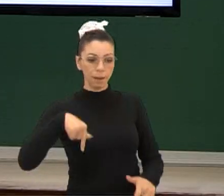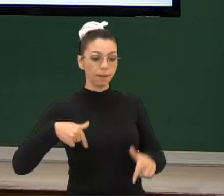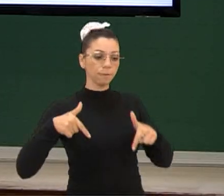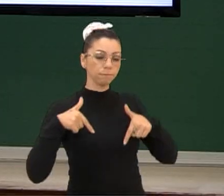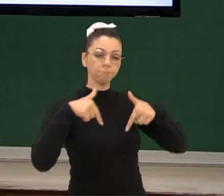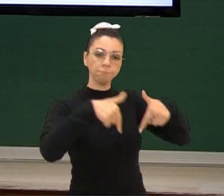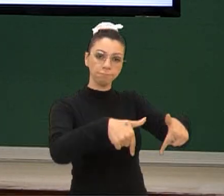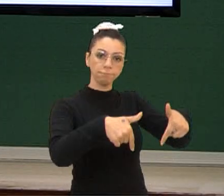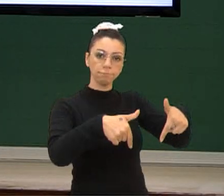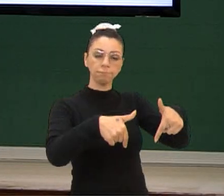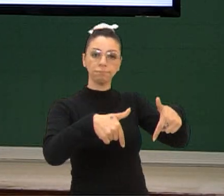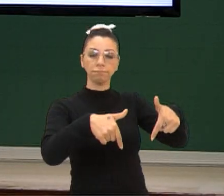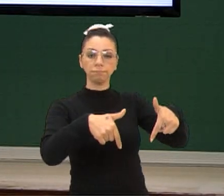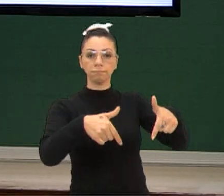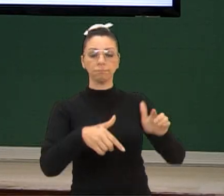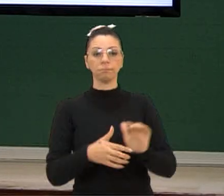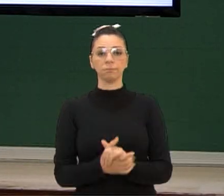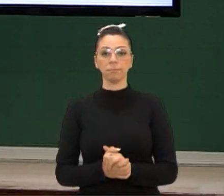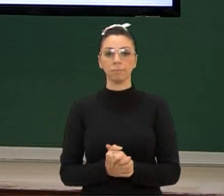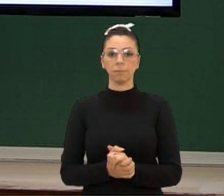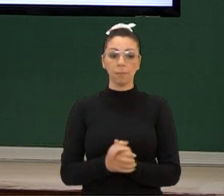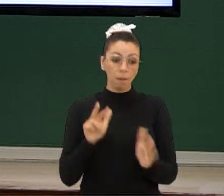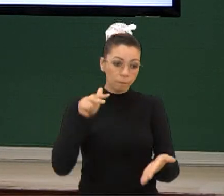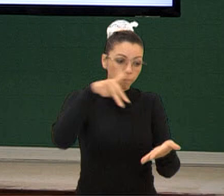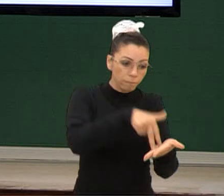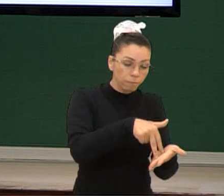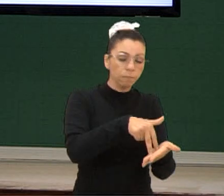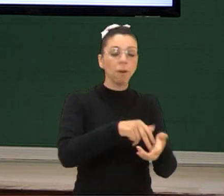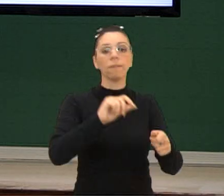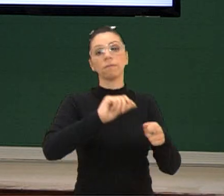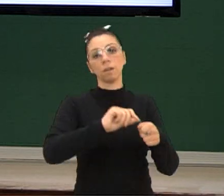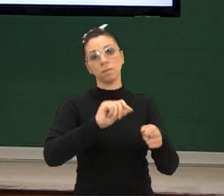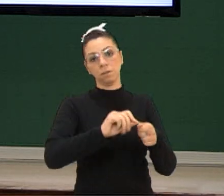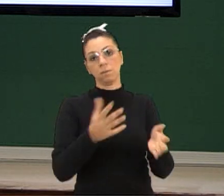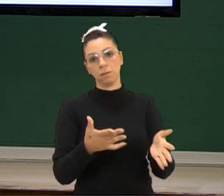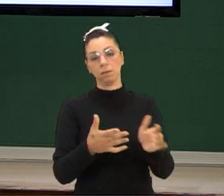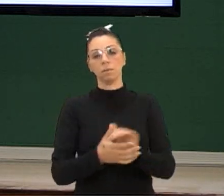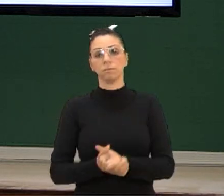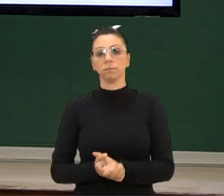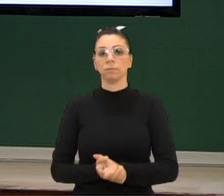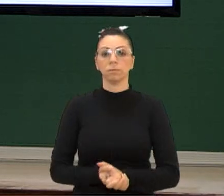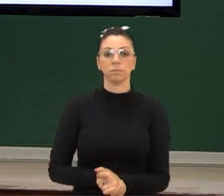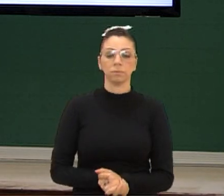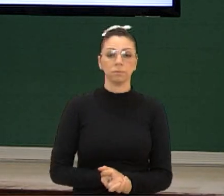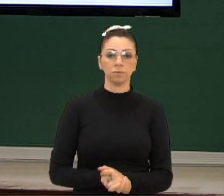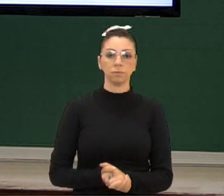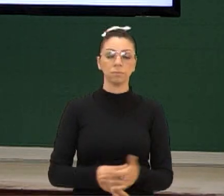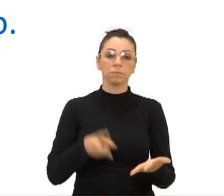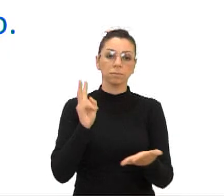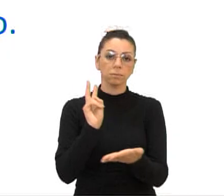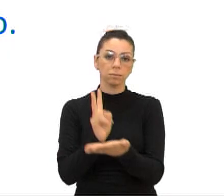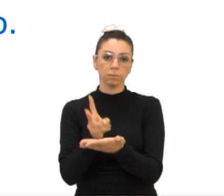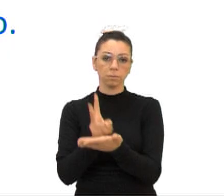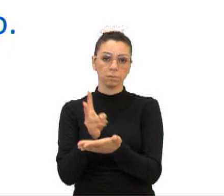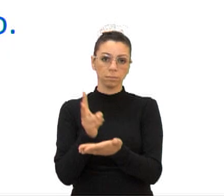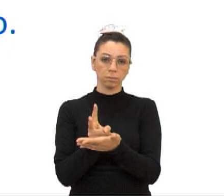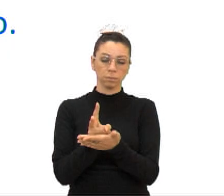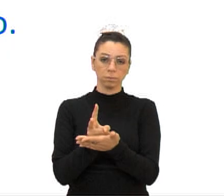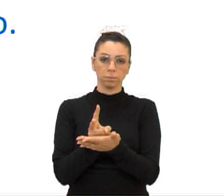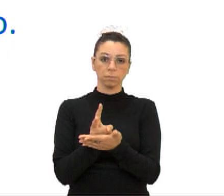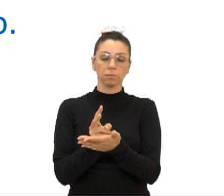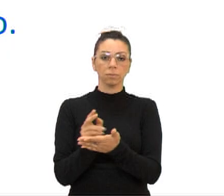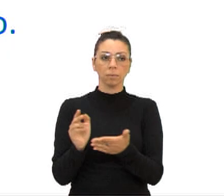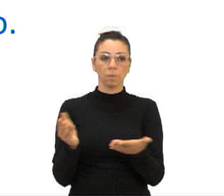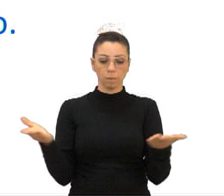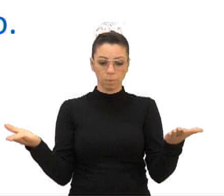está exprimindo uma ação. Ele vai fazer alguma coisa, ok? Continuando,